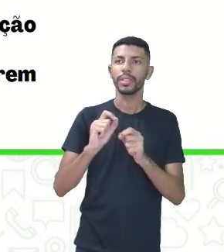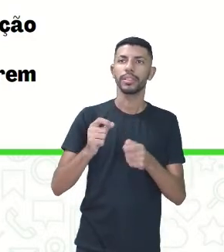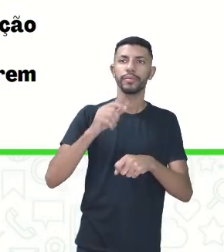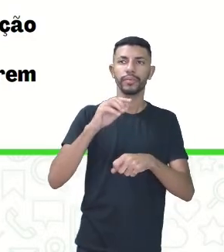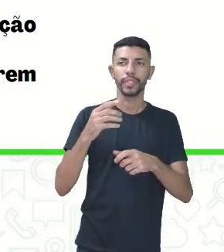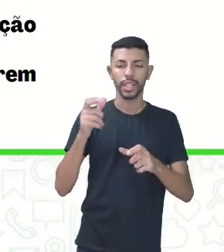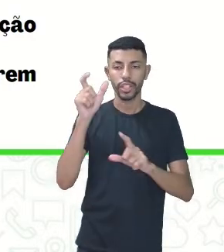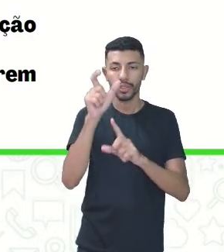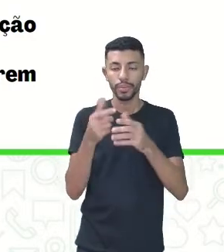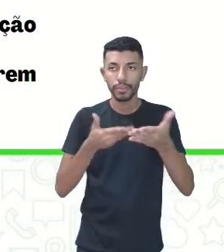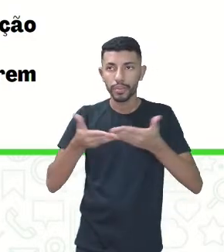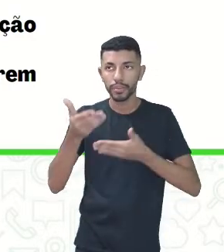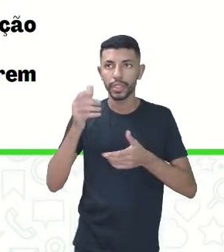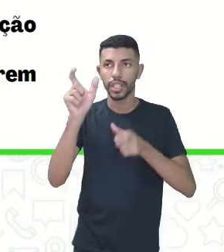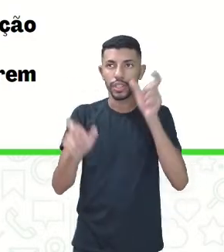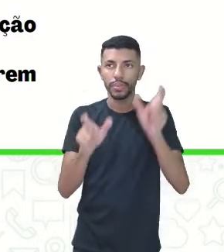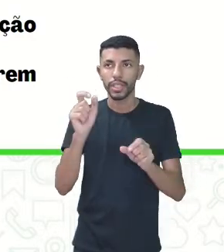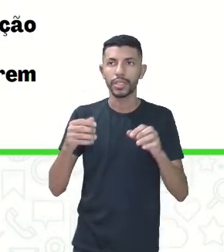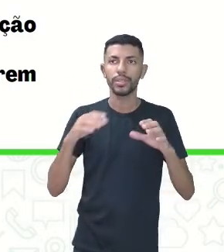requerem mais